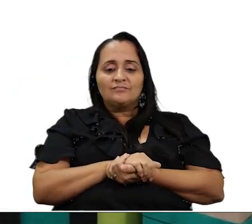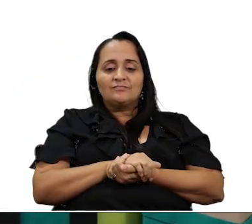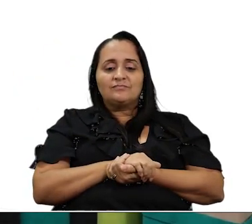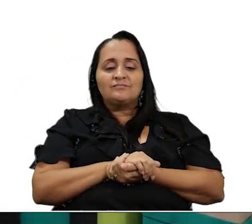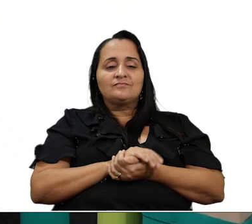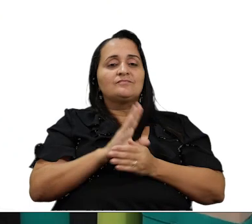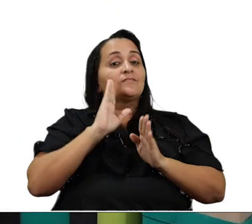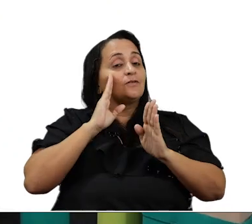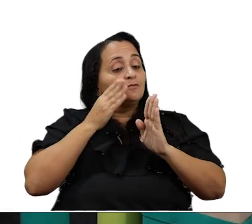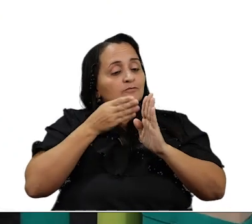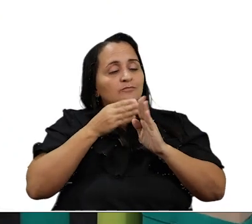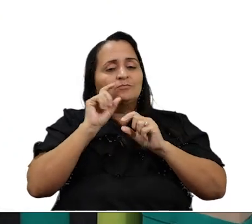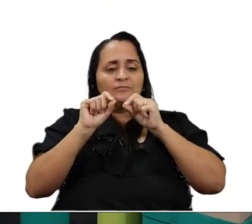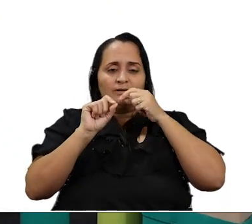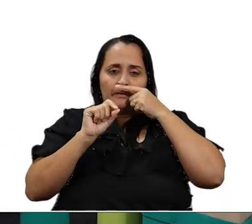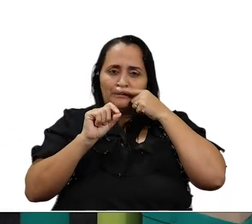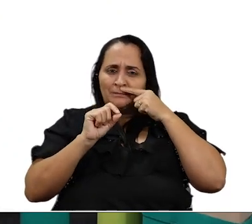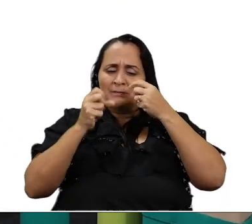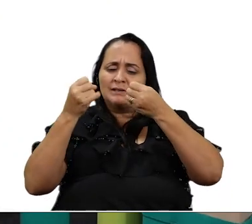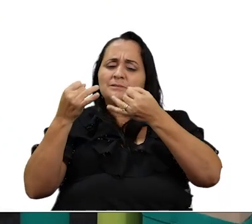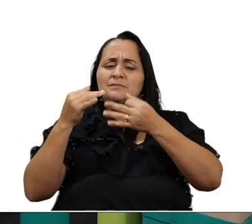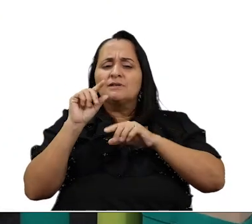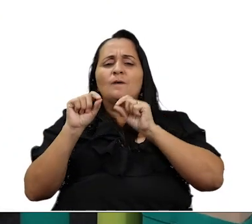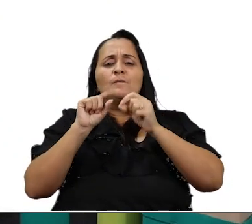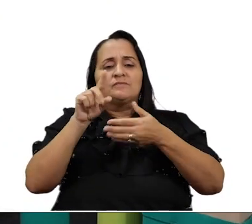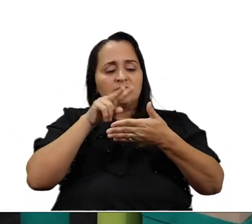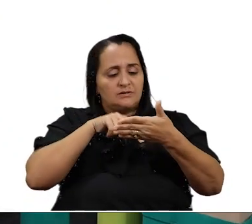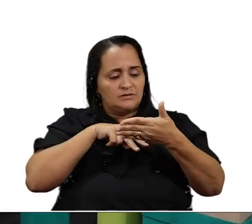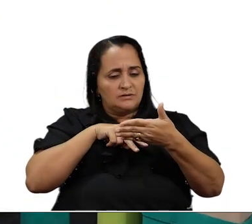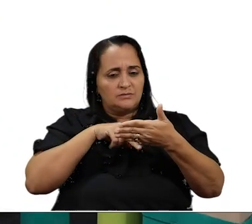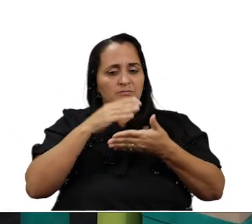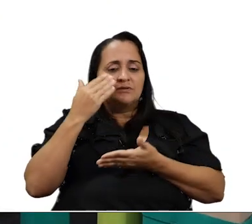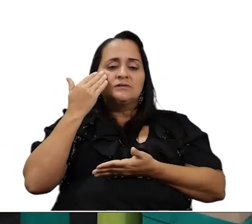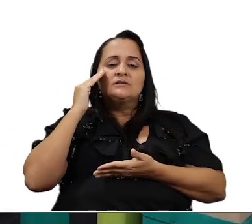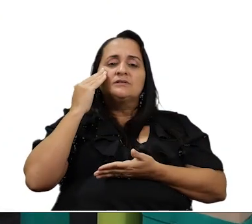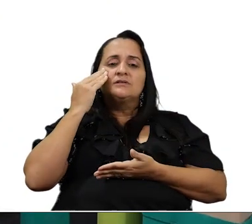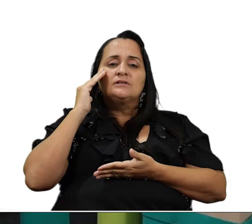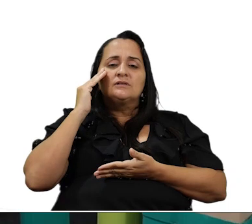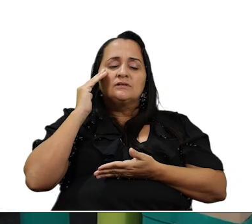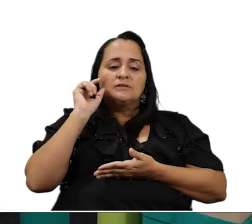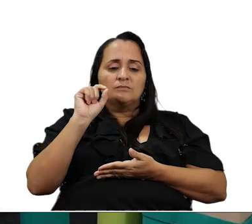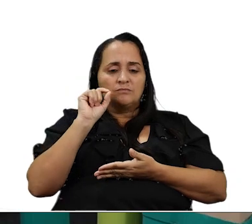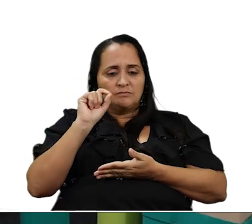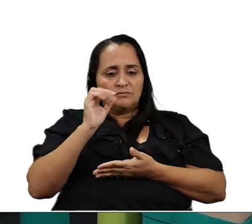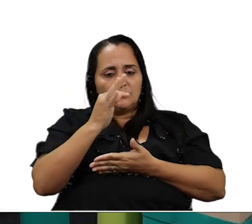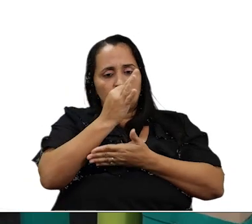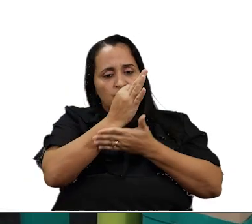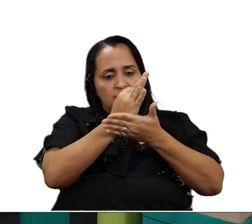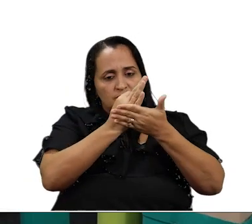gente explicar o que leu, a gente precisa compreender que o texto ele é um